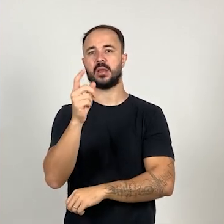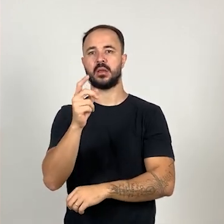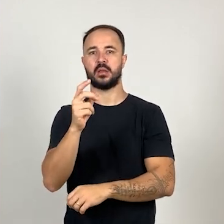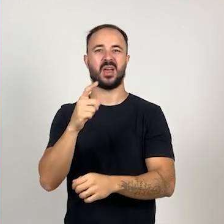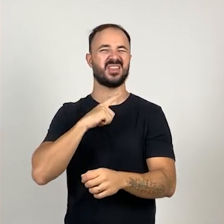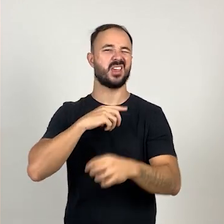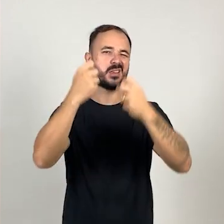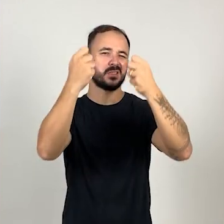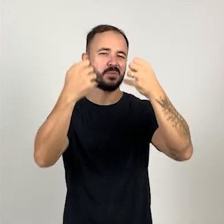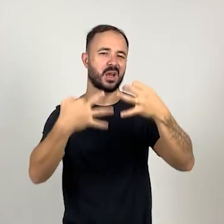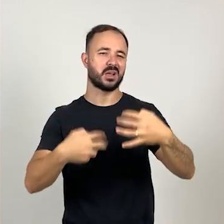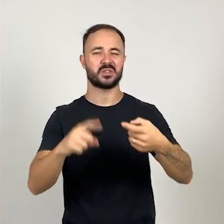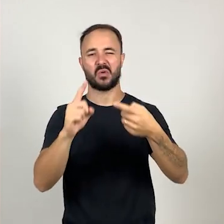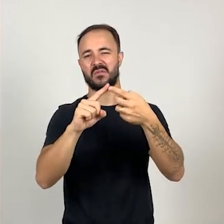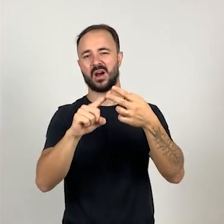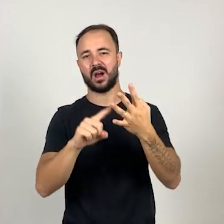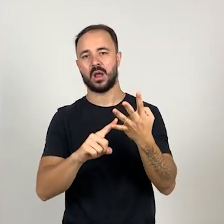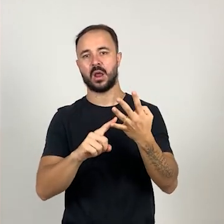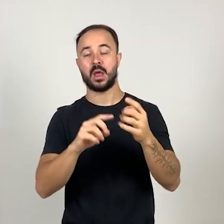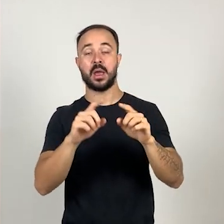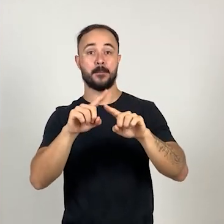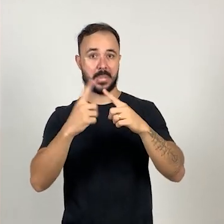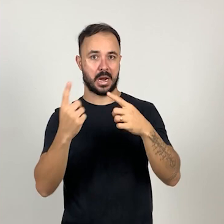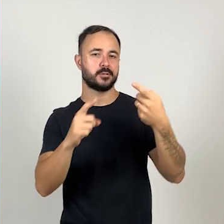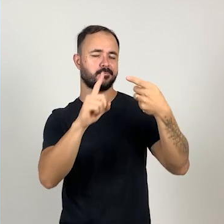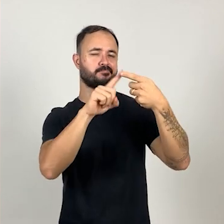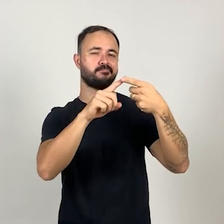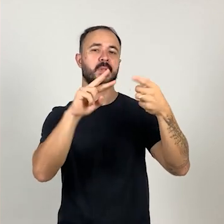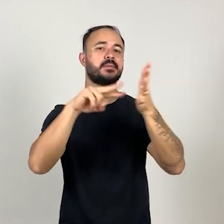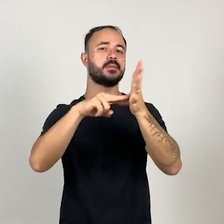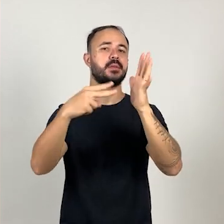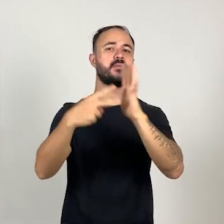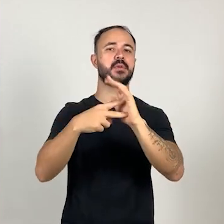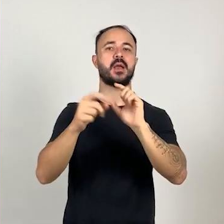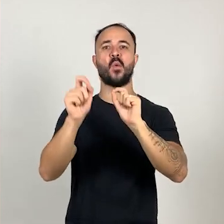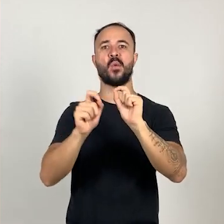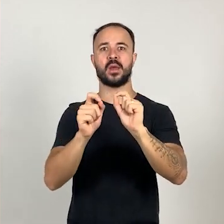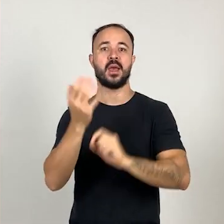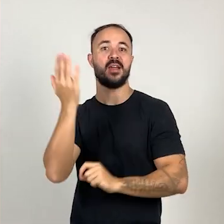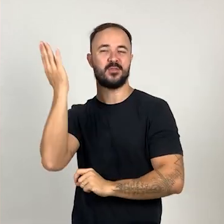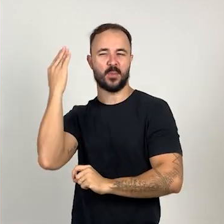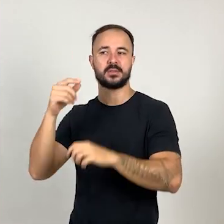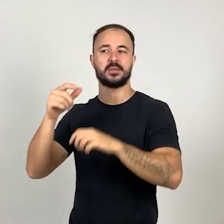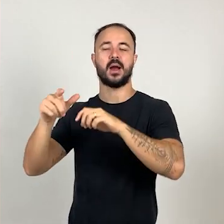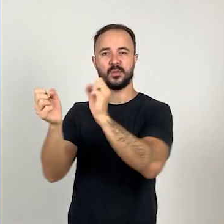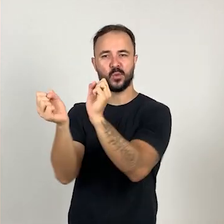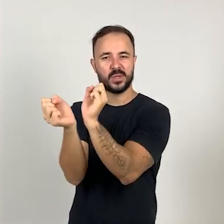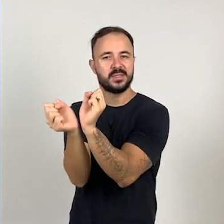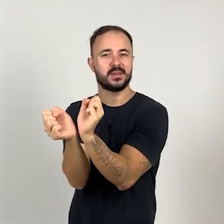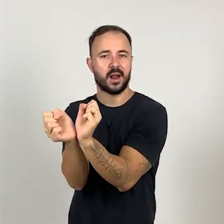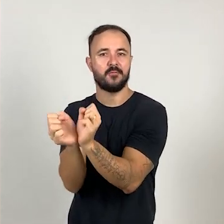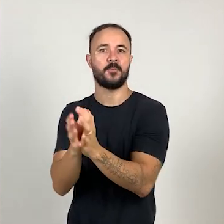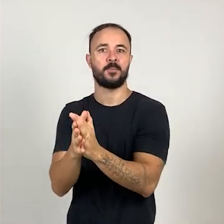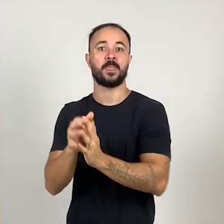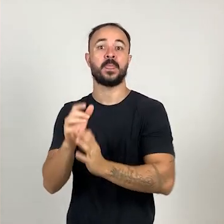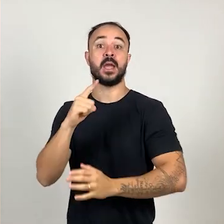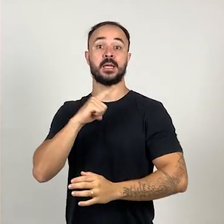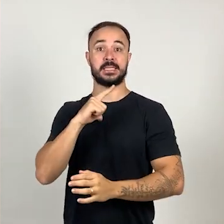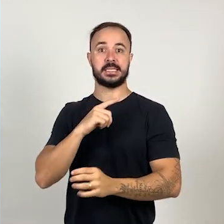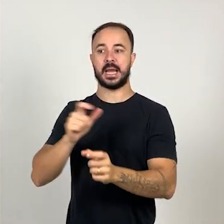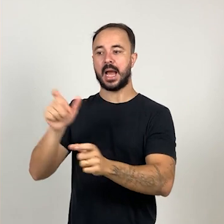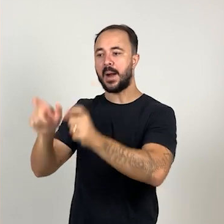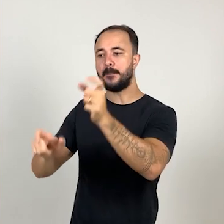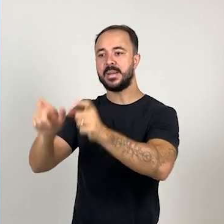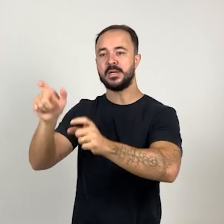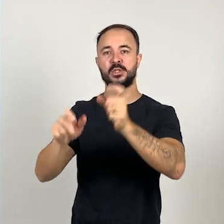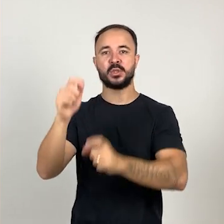provável remete ao período escravocrata. Nesse contexto, pessoas negras e indígenas eram injustamente